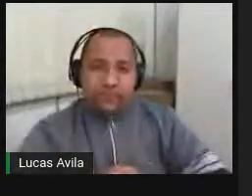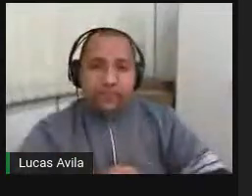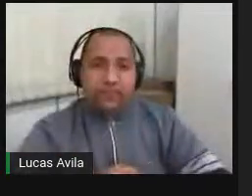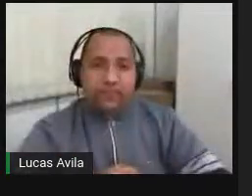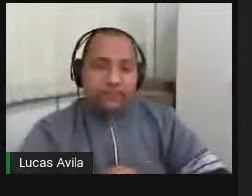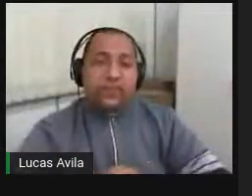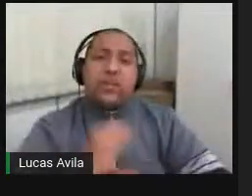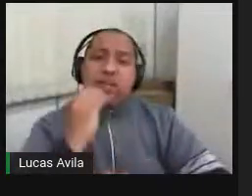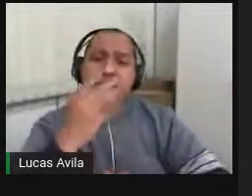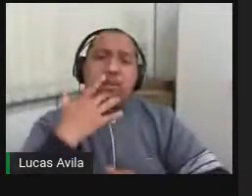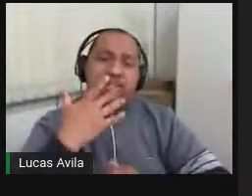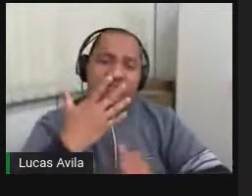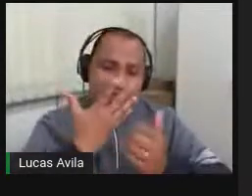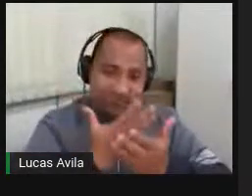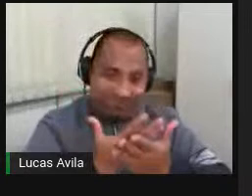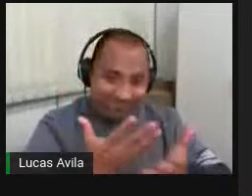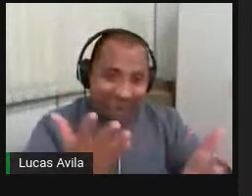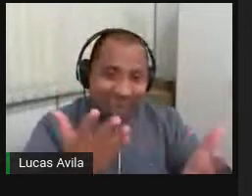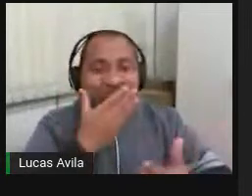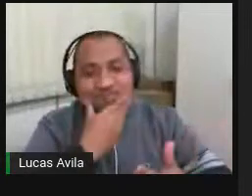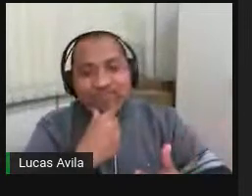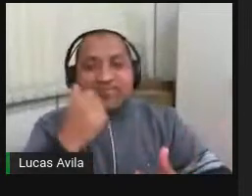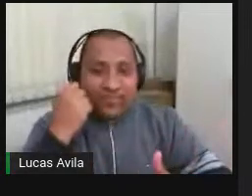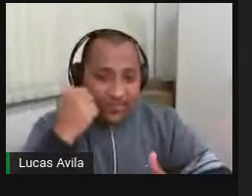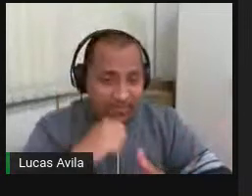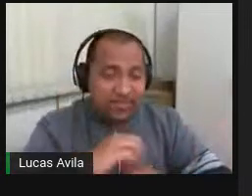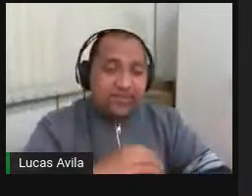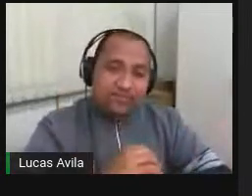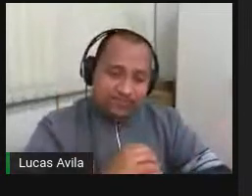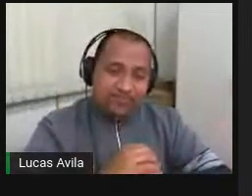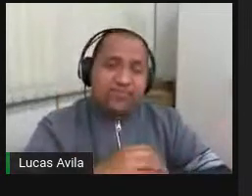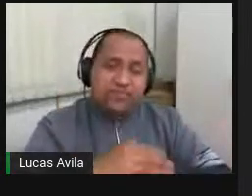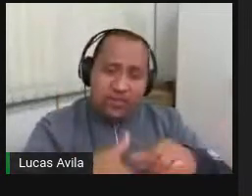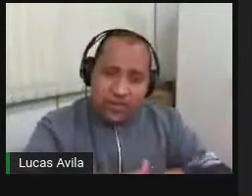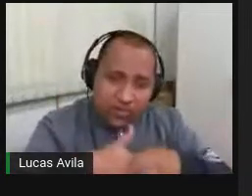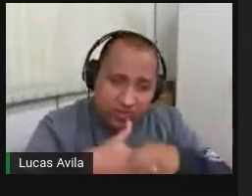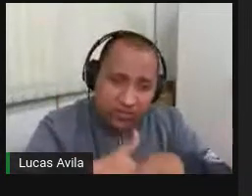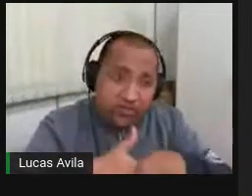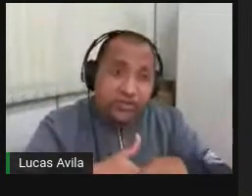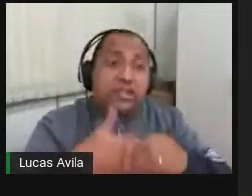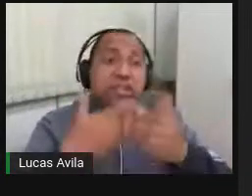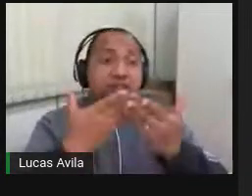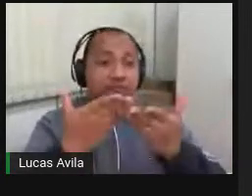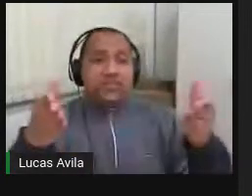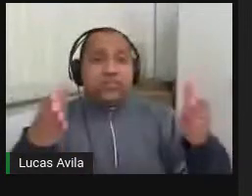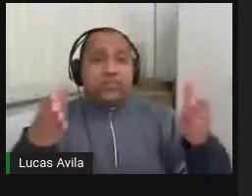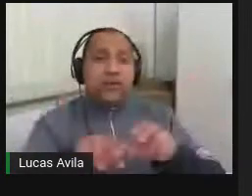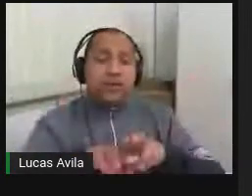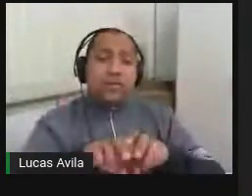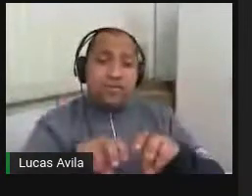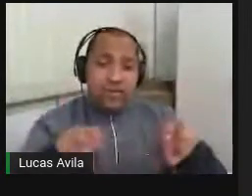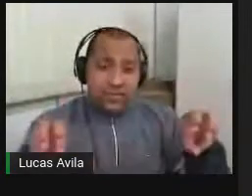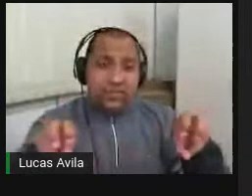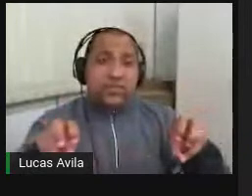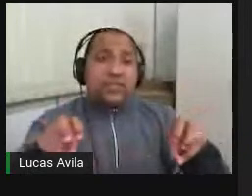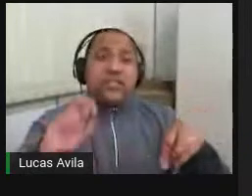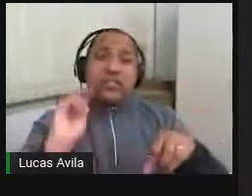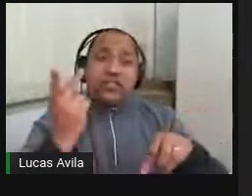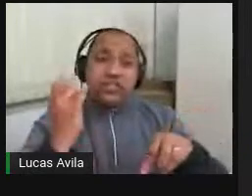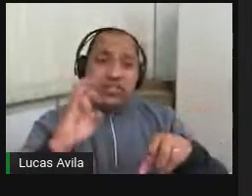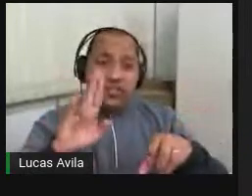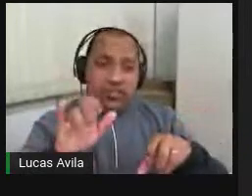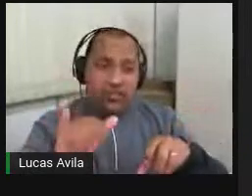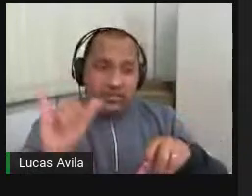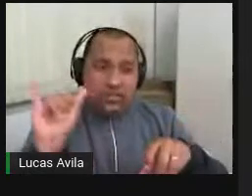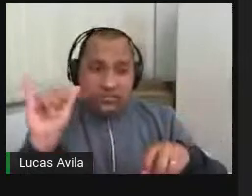Boa tarde a todos e a todas. Cumprimento, então, a nossa mesa, a professora Shirley Grazielli da Silva